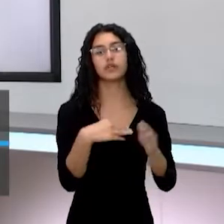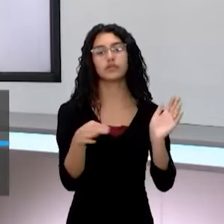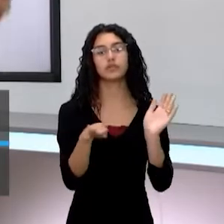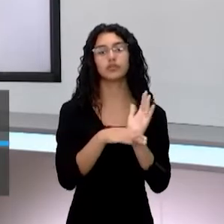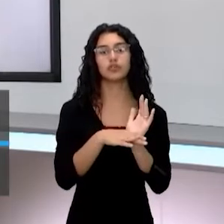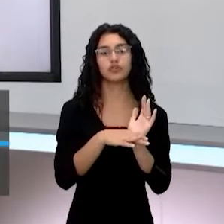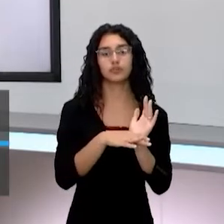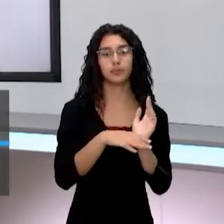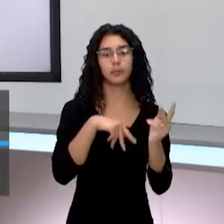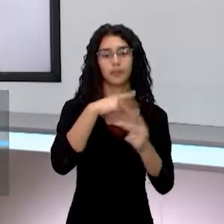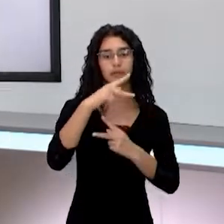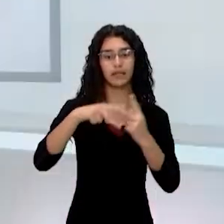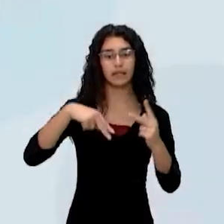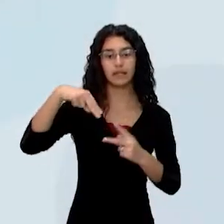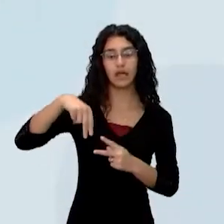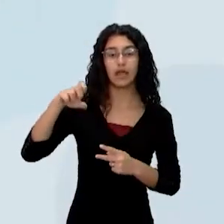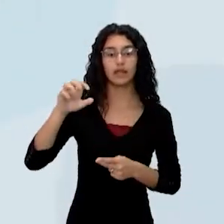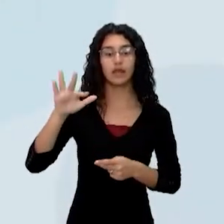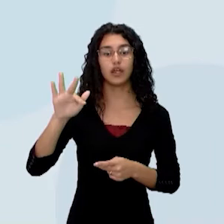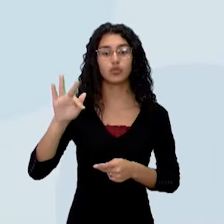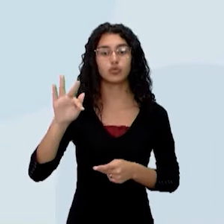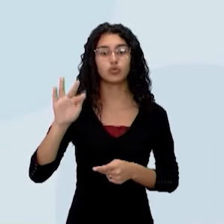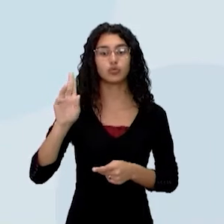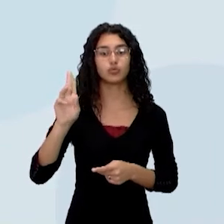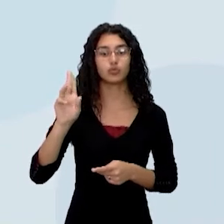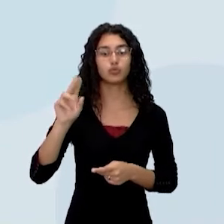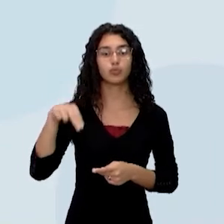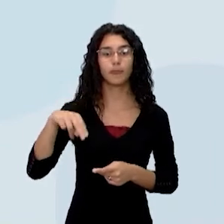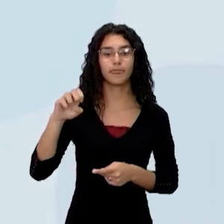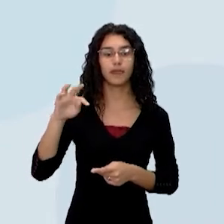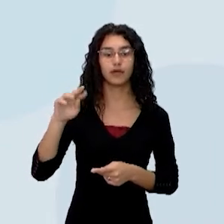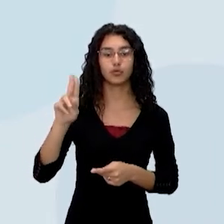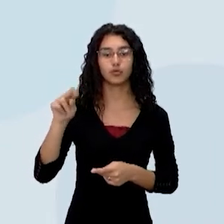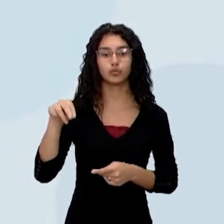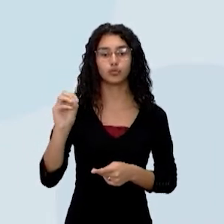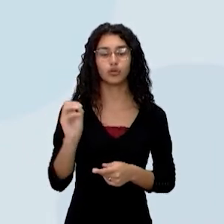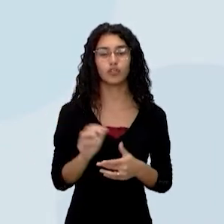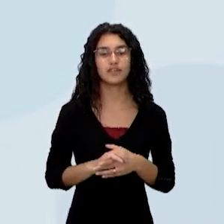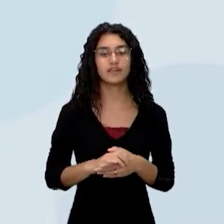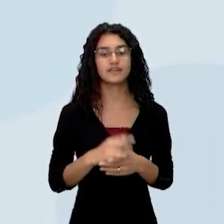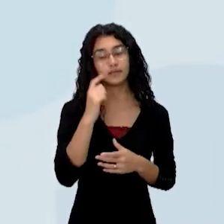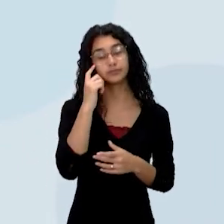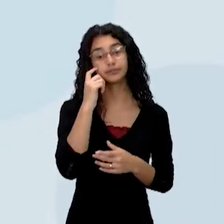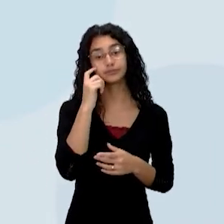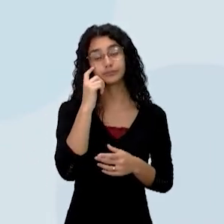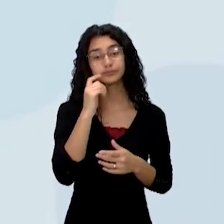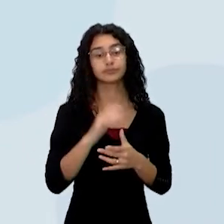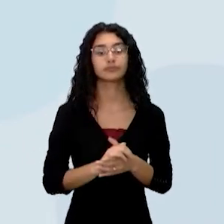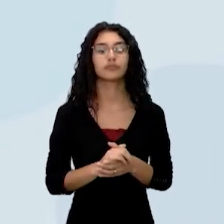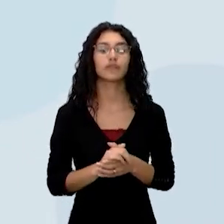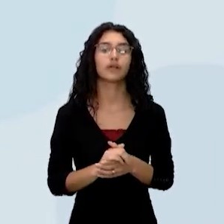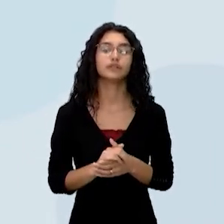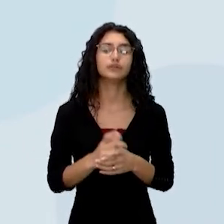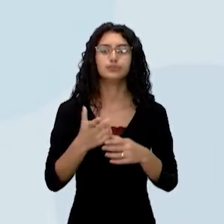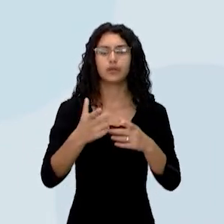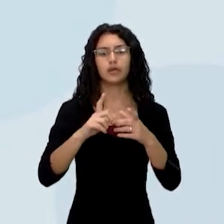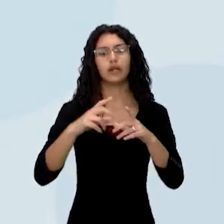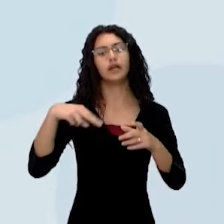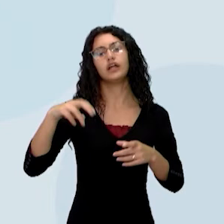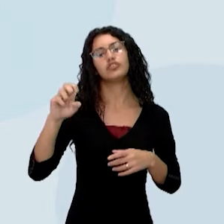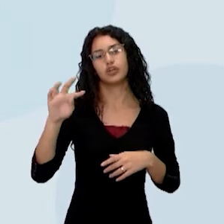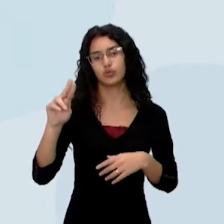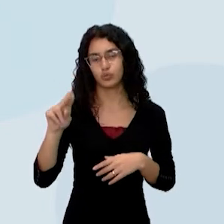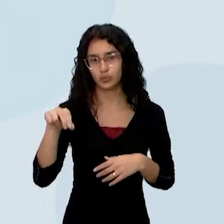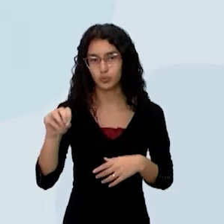Netuno. Netuno é um deus da água, né? O deus do mar, né? É um deus grego, o deus do mar, né? O grande Netuno, né? No